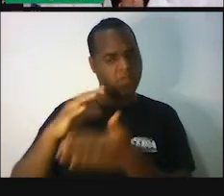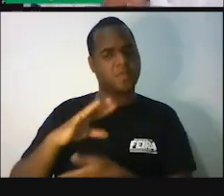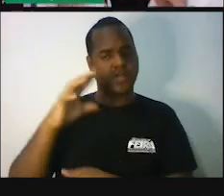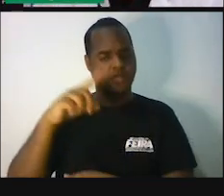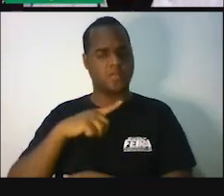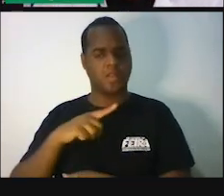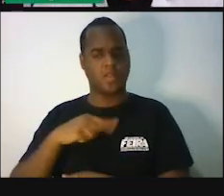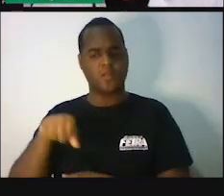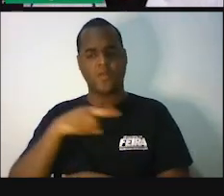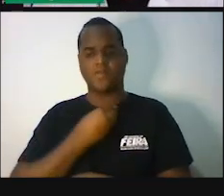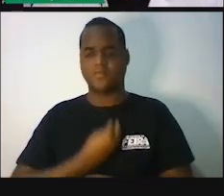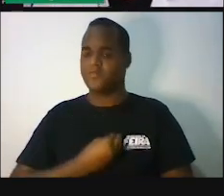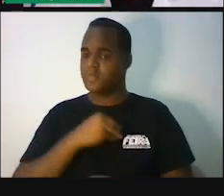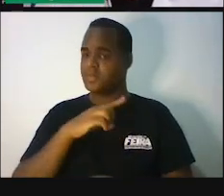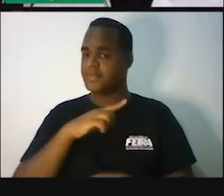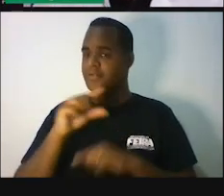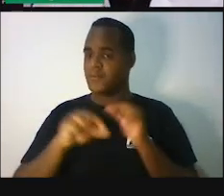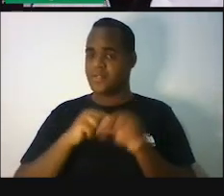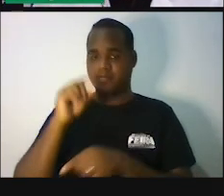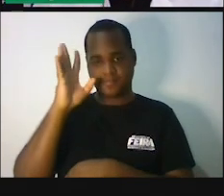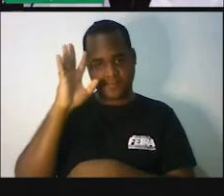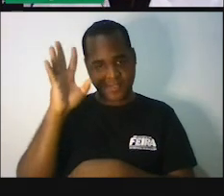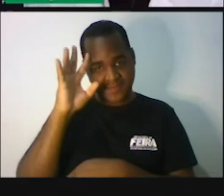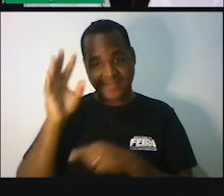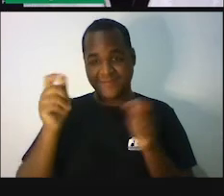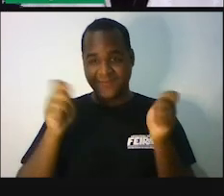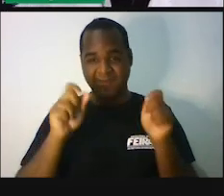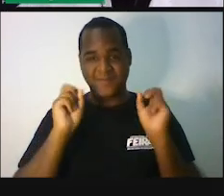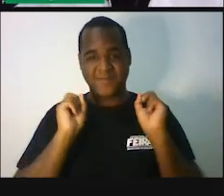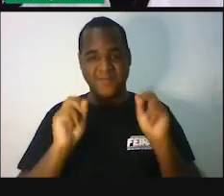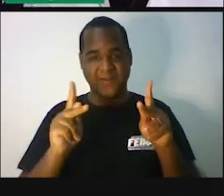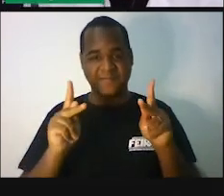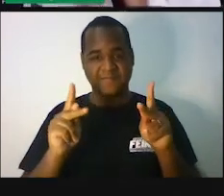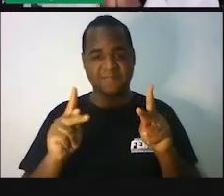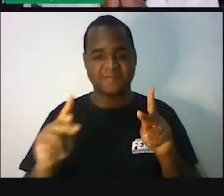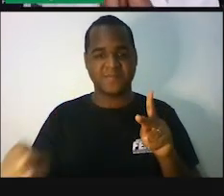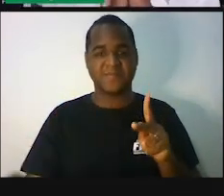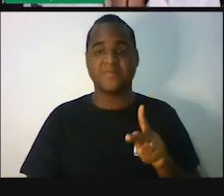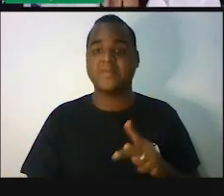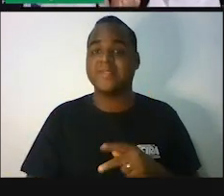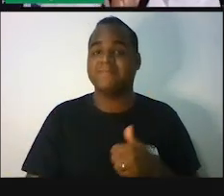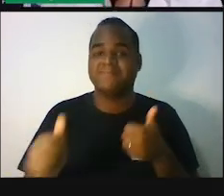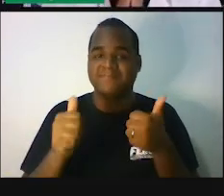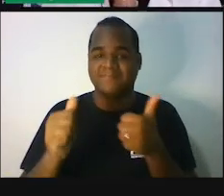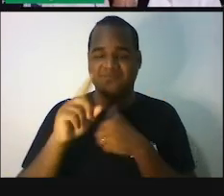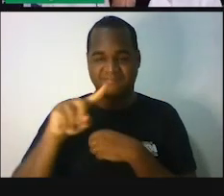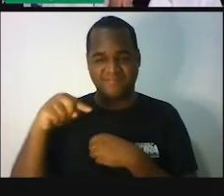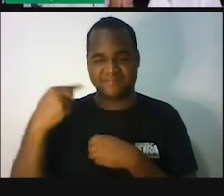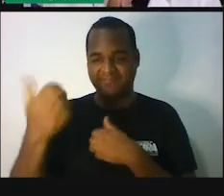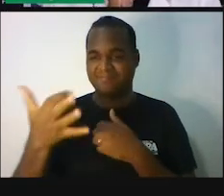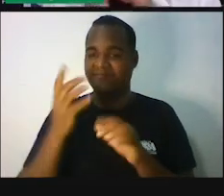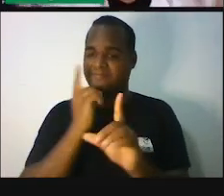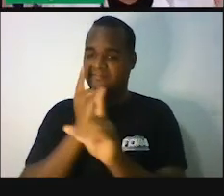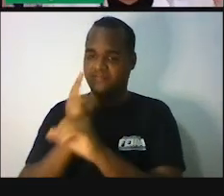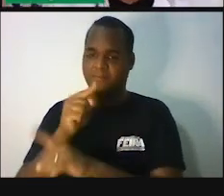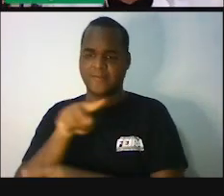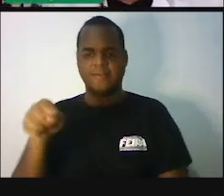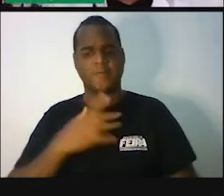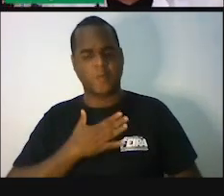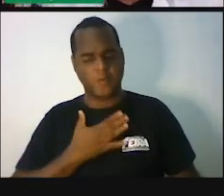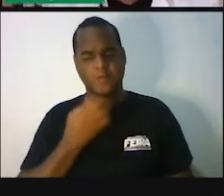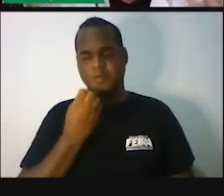de nós esse raciocínio, tá bom? Bom, até a próxima. Espero que você tenha gostado, eu